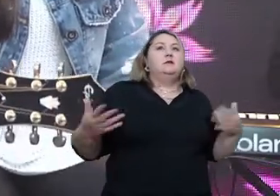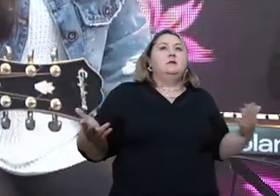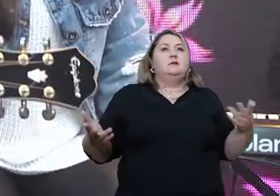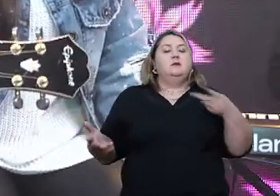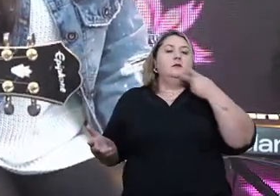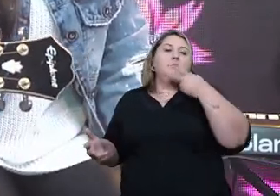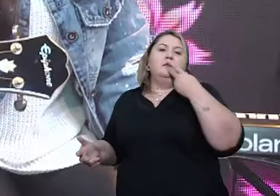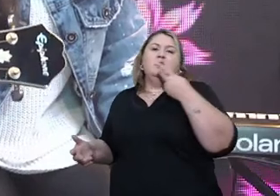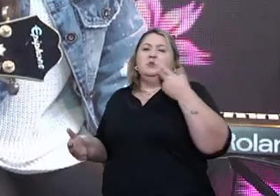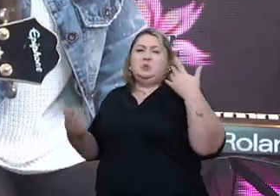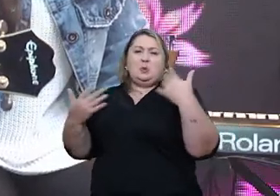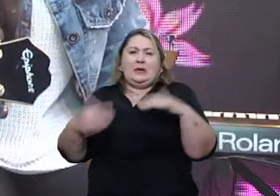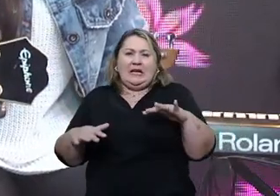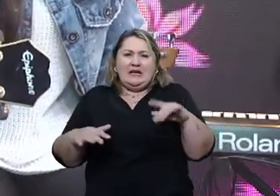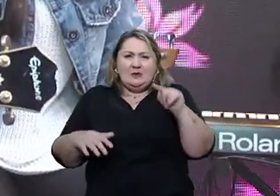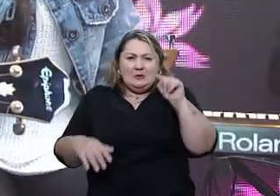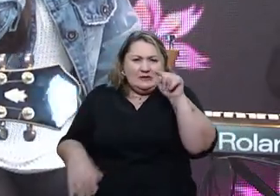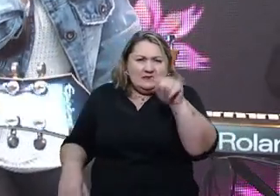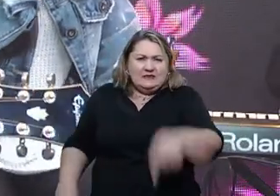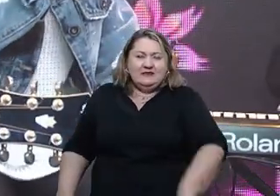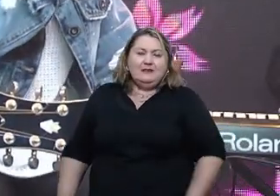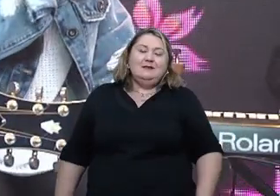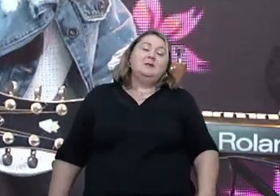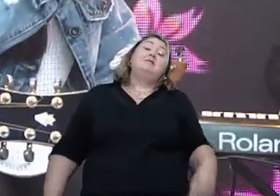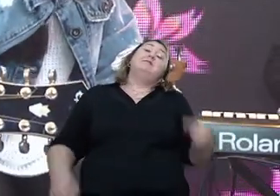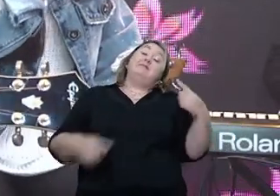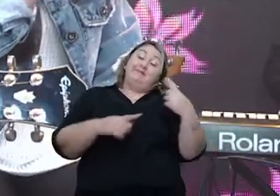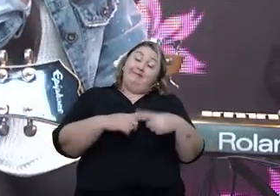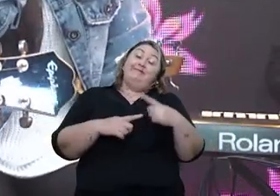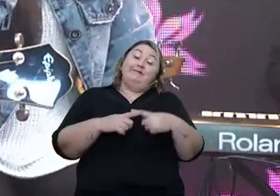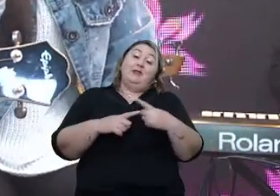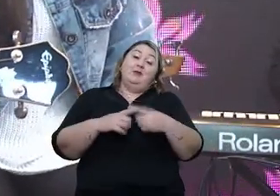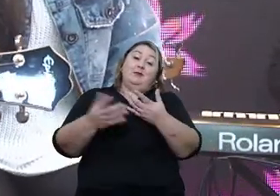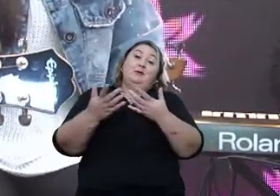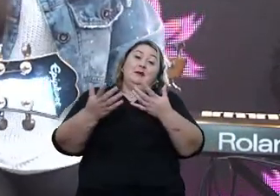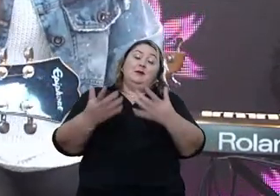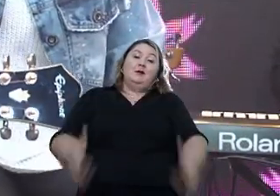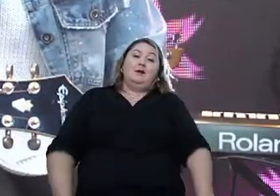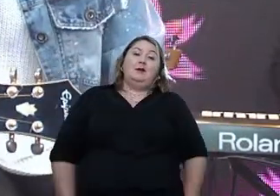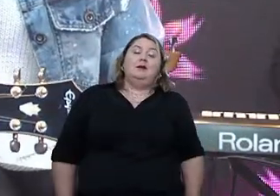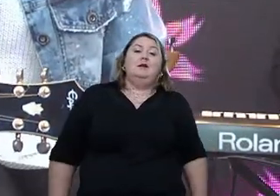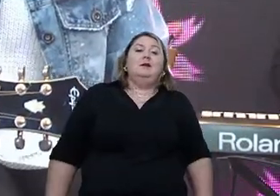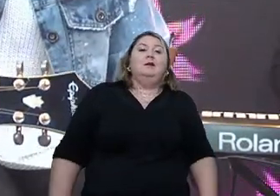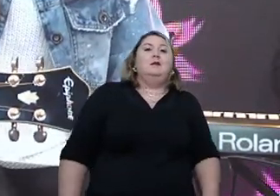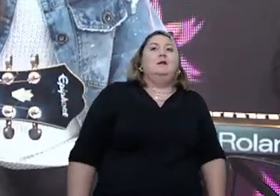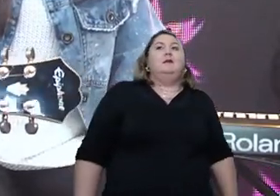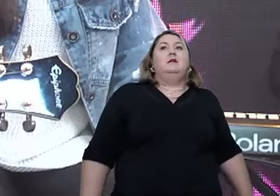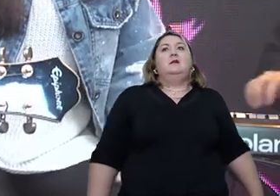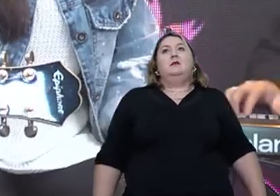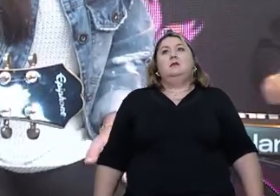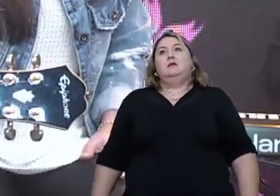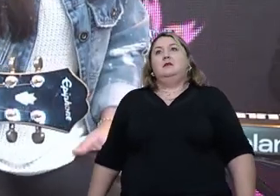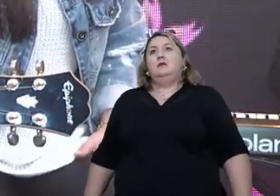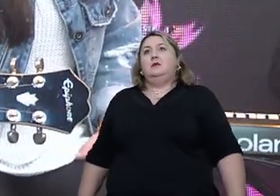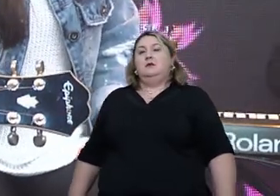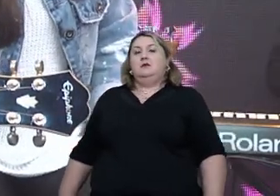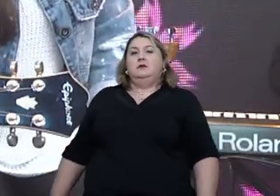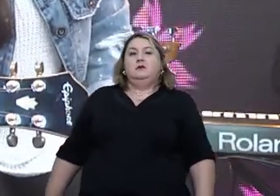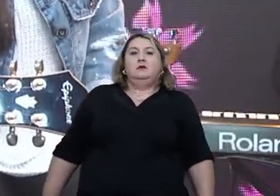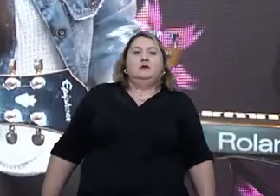Quando eu digo que não quero mais você, é porque eu te